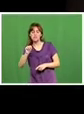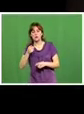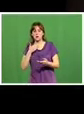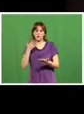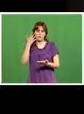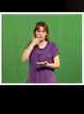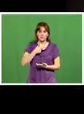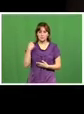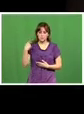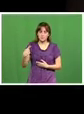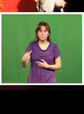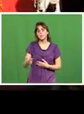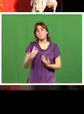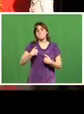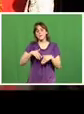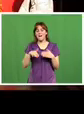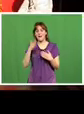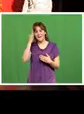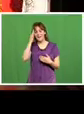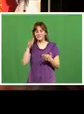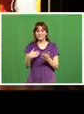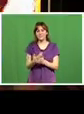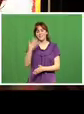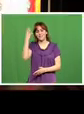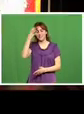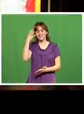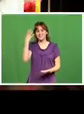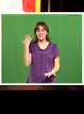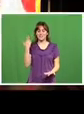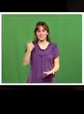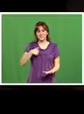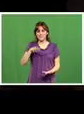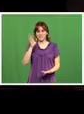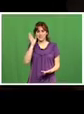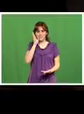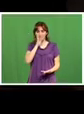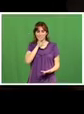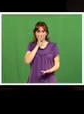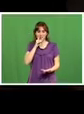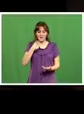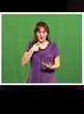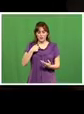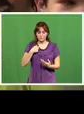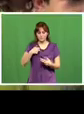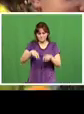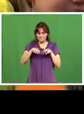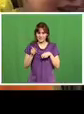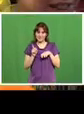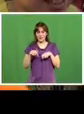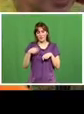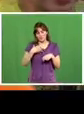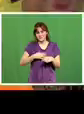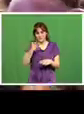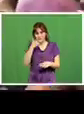e portanto, mas acho que também lhes dá muito gozo. Era assim, estando fora era um espetáculo que eu gostava de estar dentro a fazer.